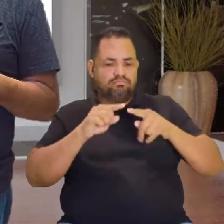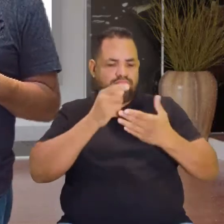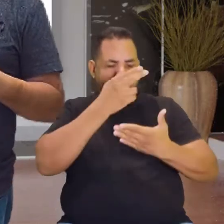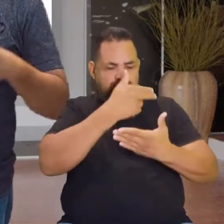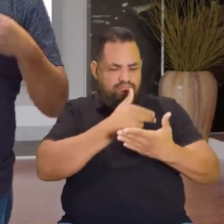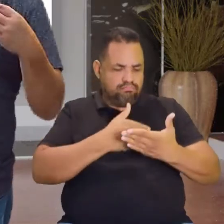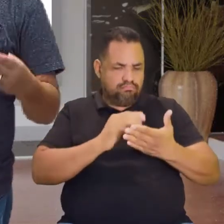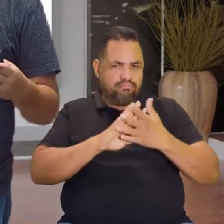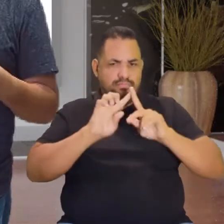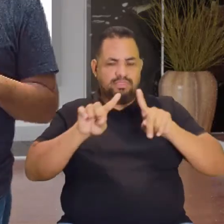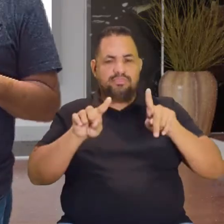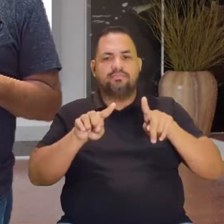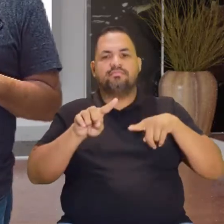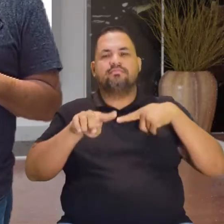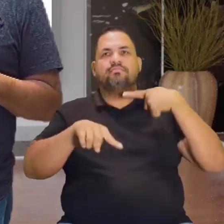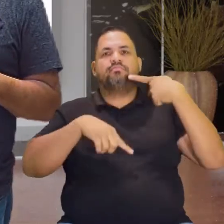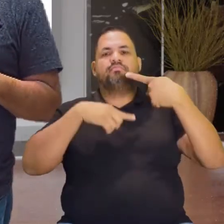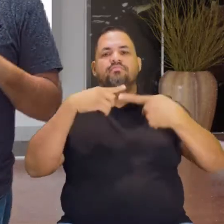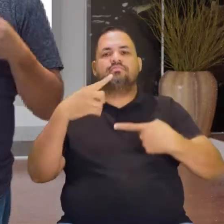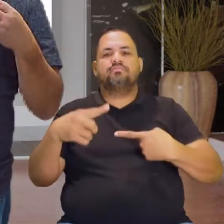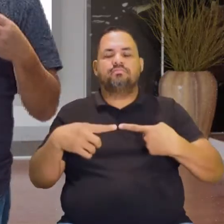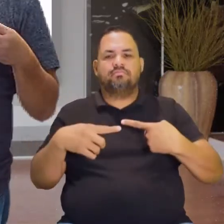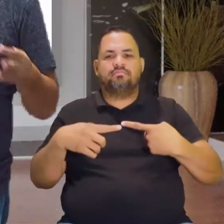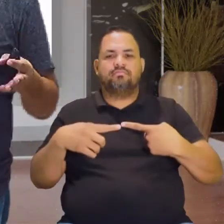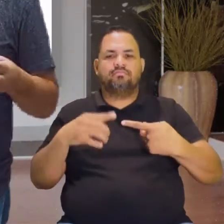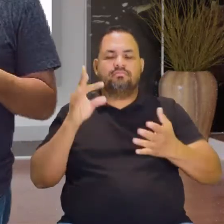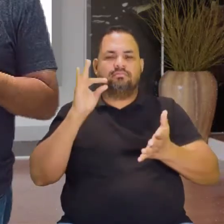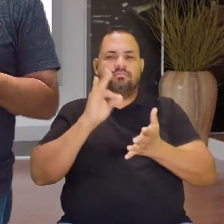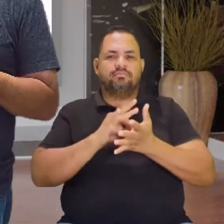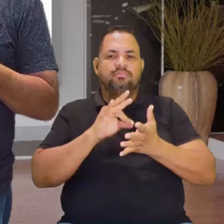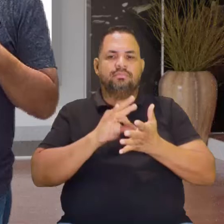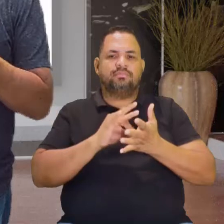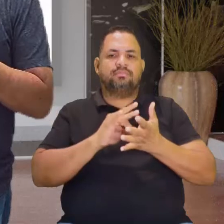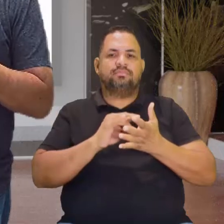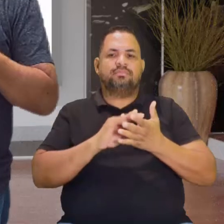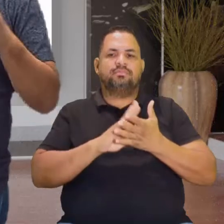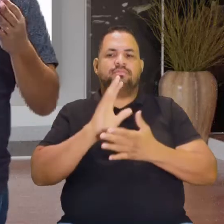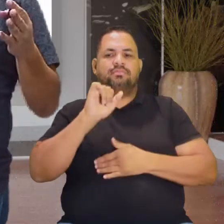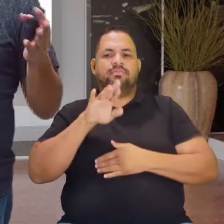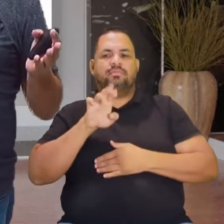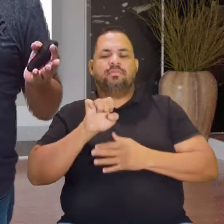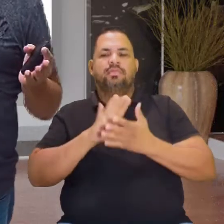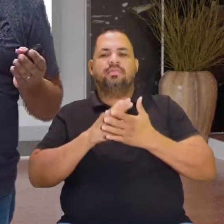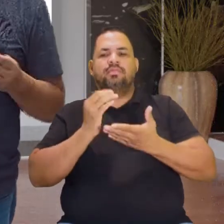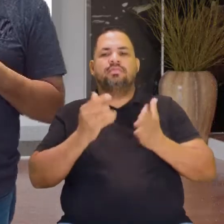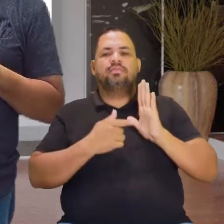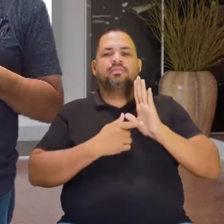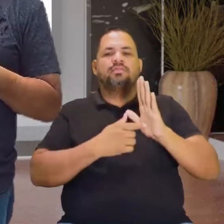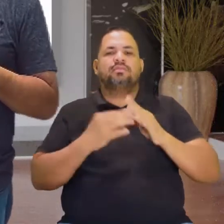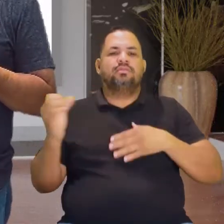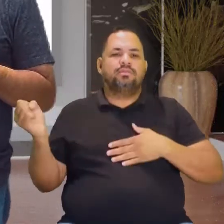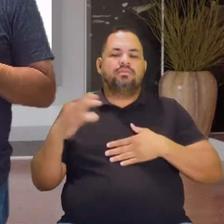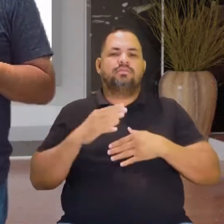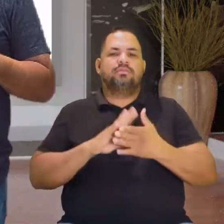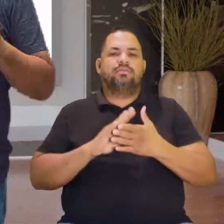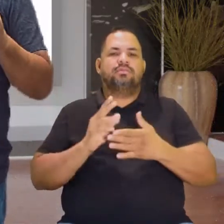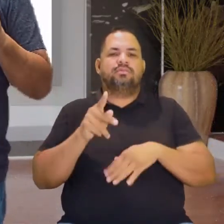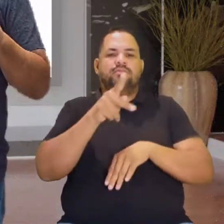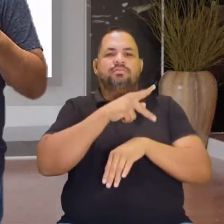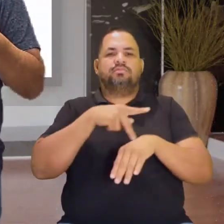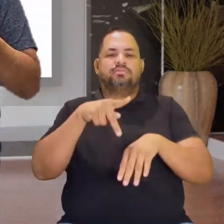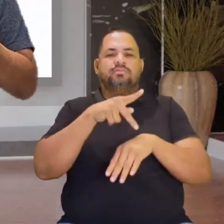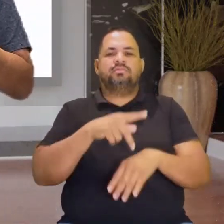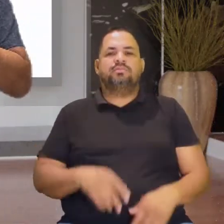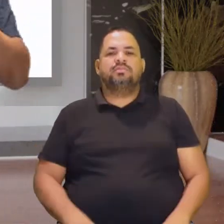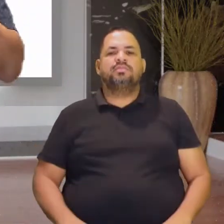chegou a mostrar que, na verdade, a Anitta estava trazendo a modernidade para o nosso país, né? Coisas então,